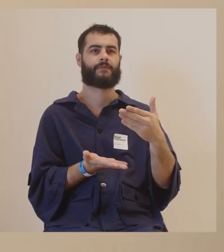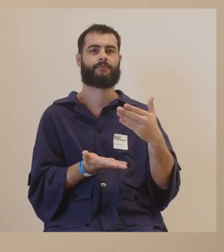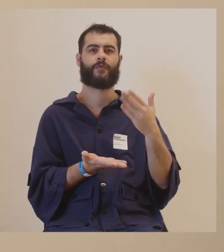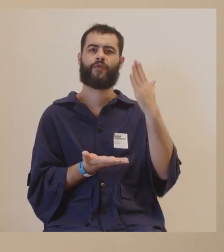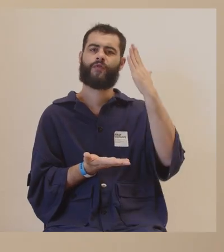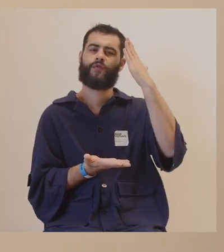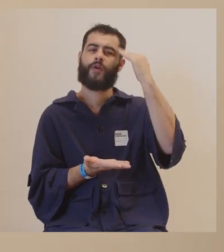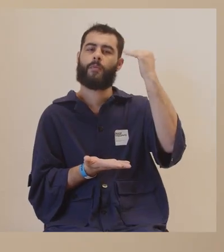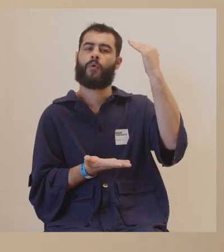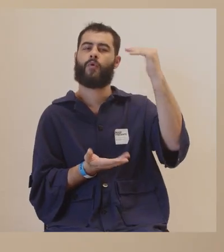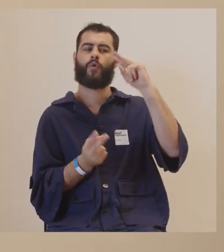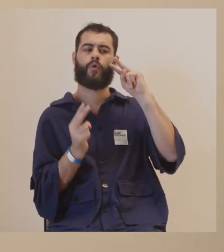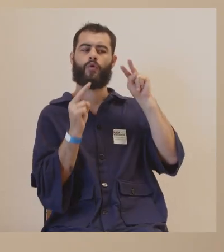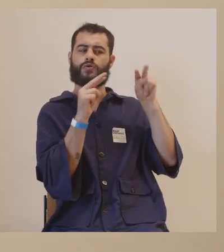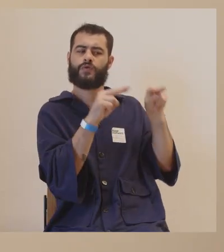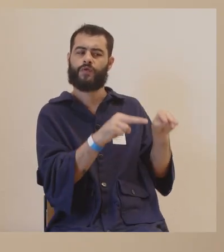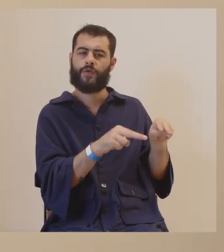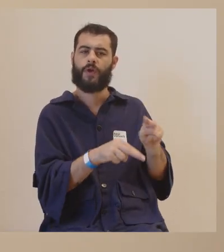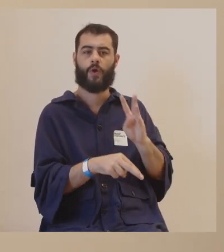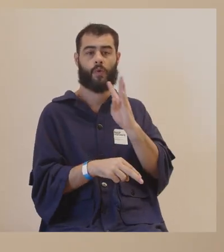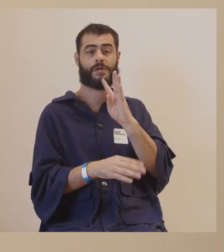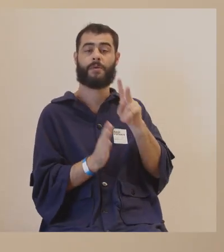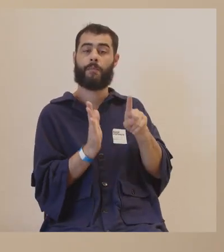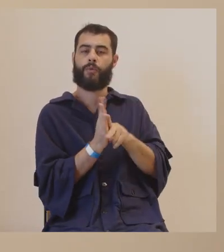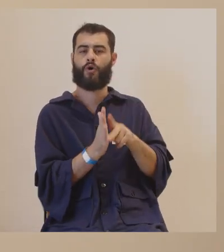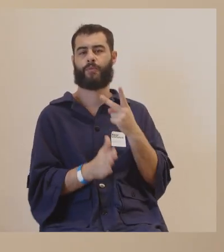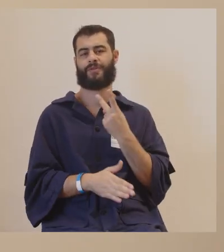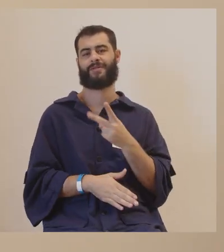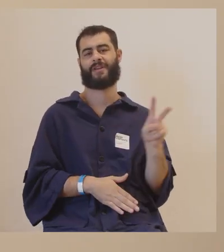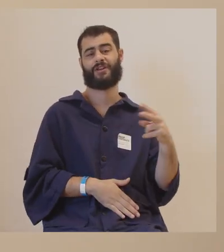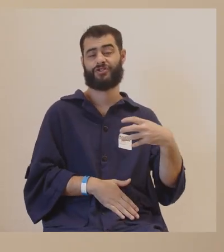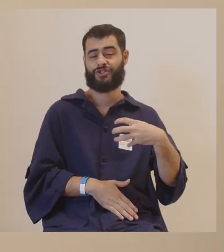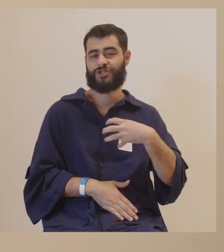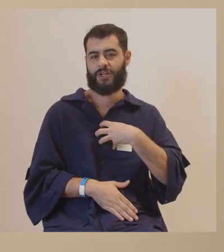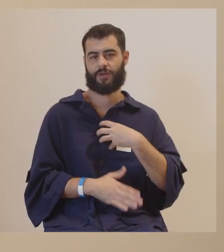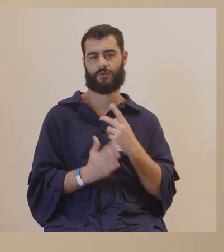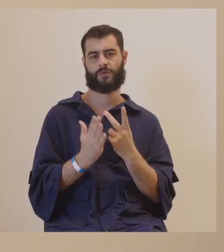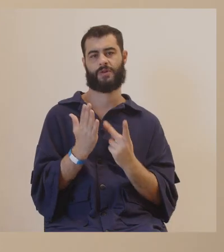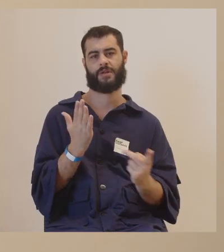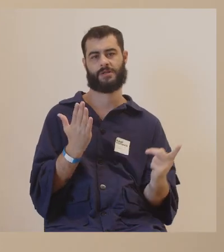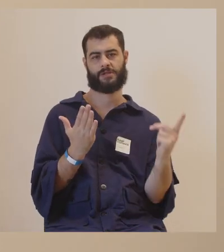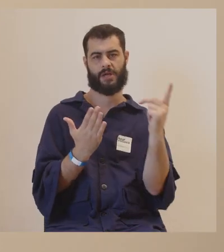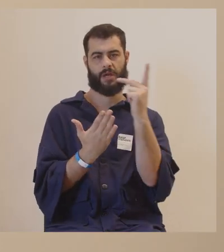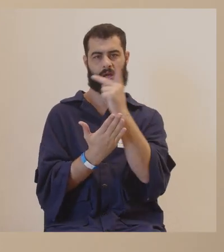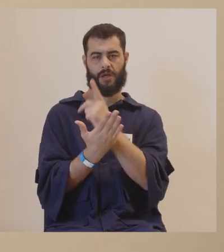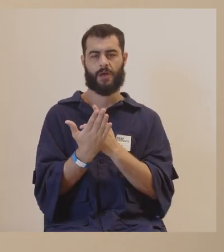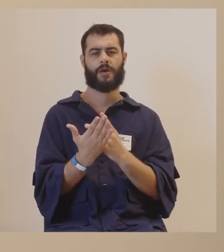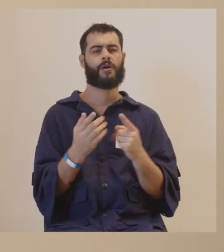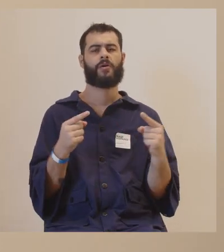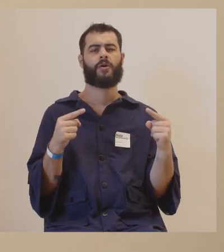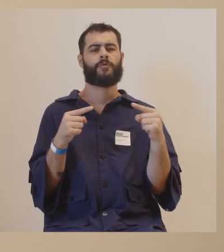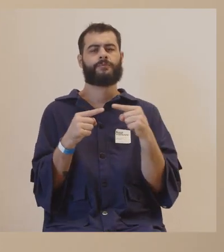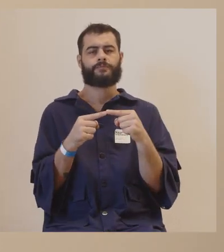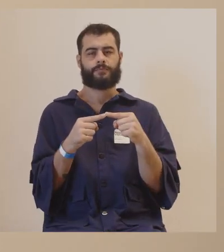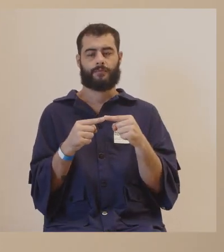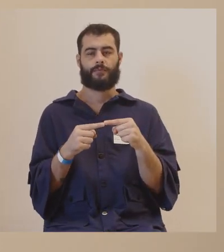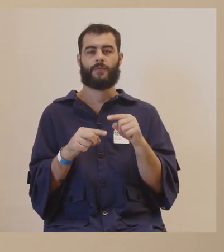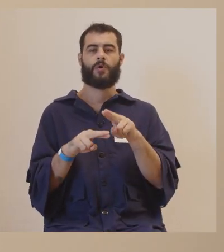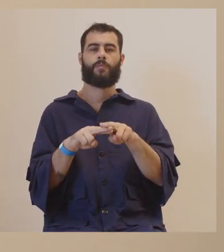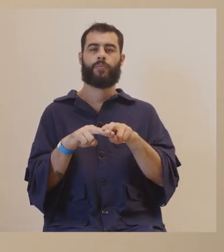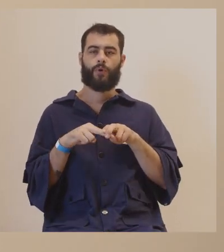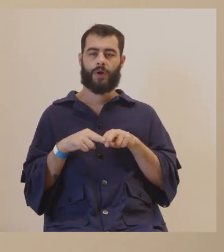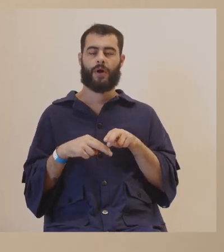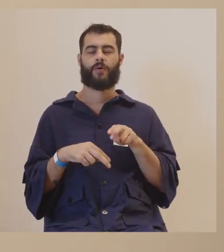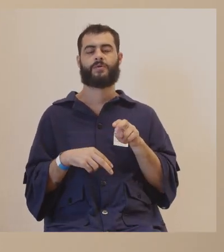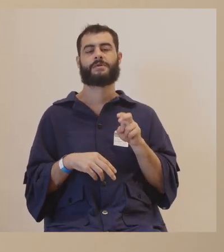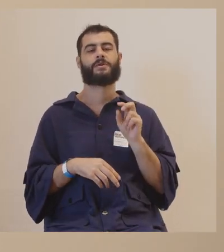notoriedade, assim, por conta do tipo de pintura que ele faz, que tem a ver com ele ter caído nas graças,